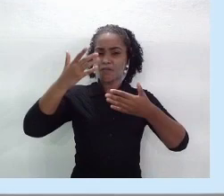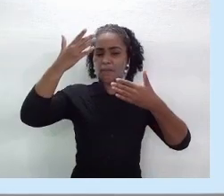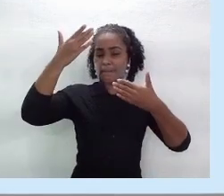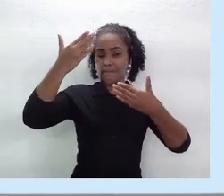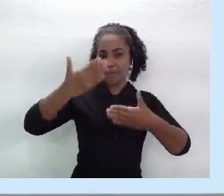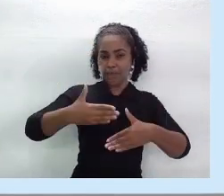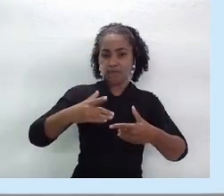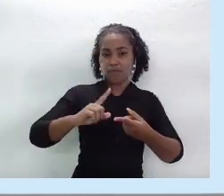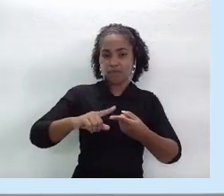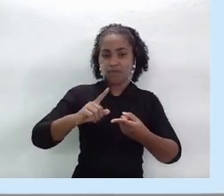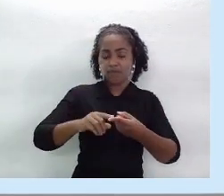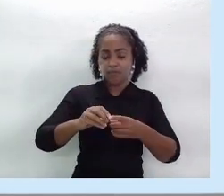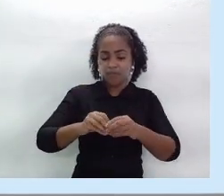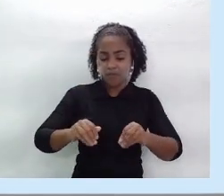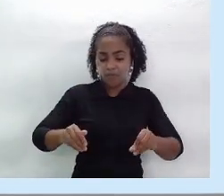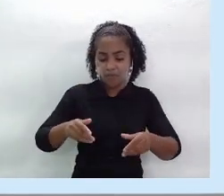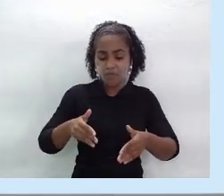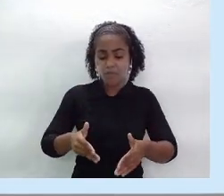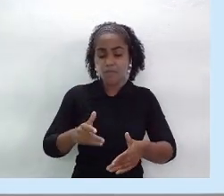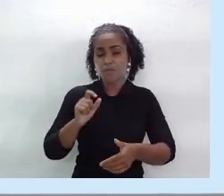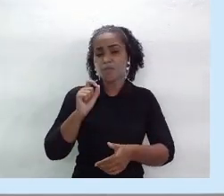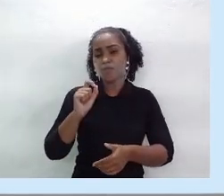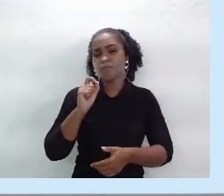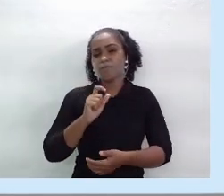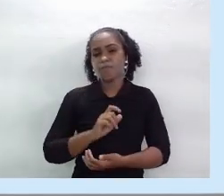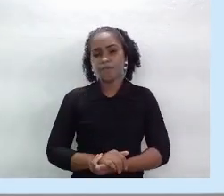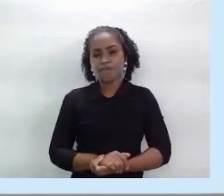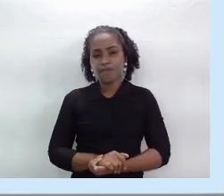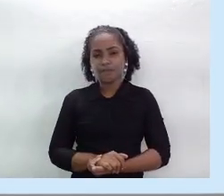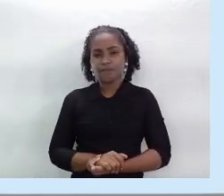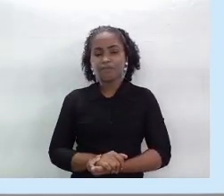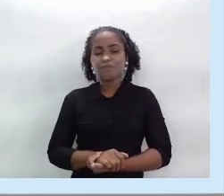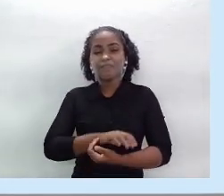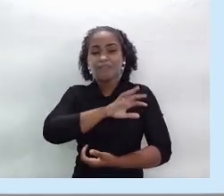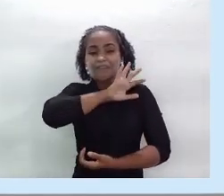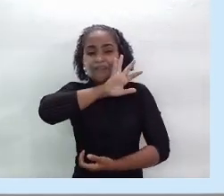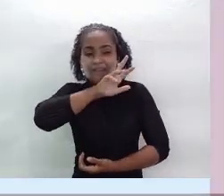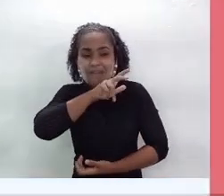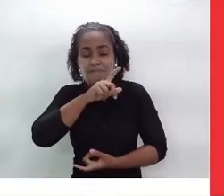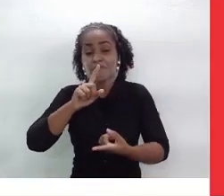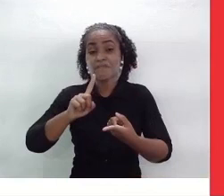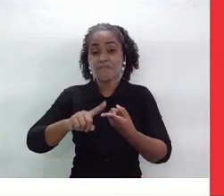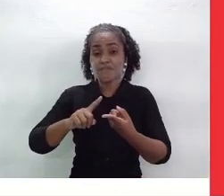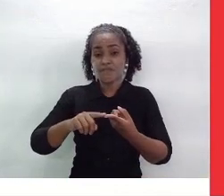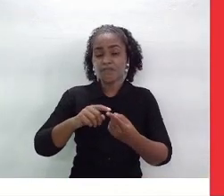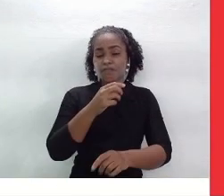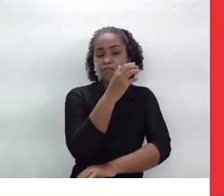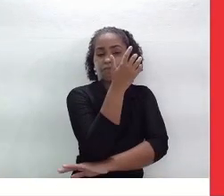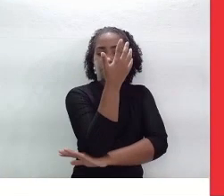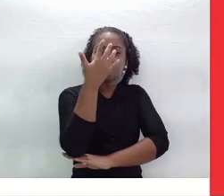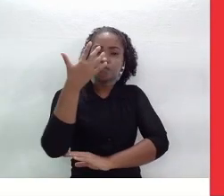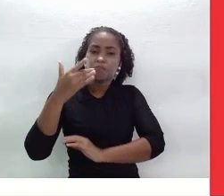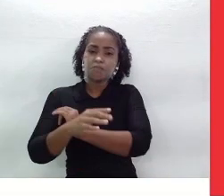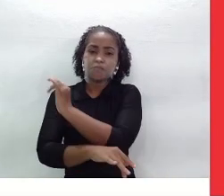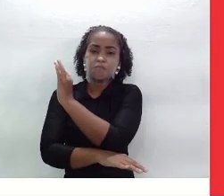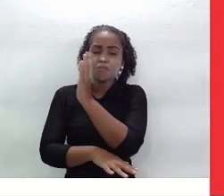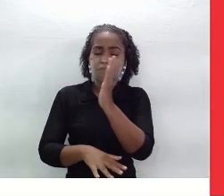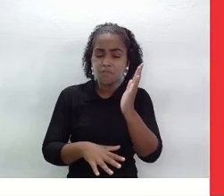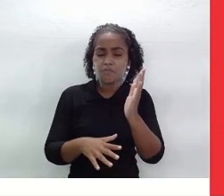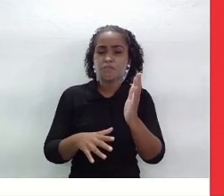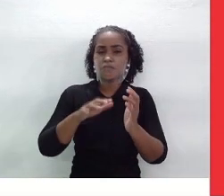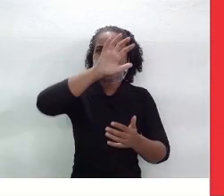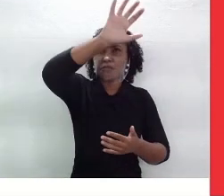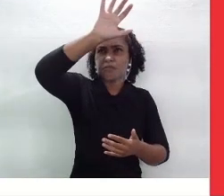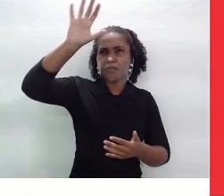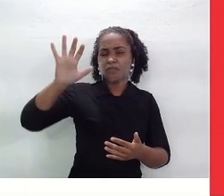também paleontológica é em relação aos animais e as plantas dos diferentes continentes.